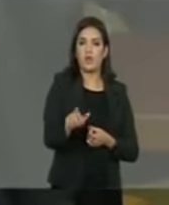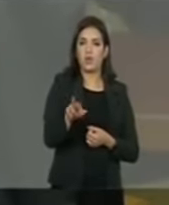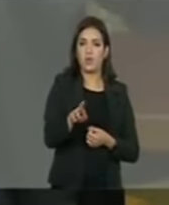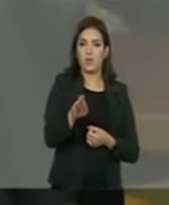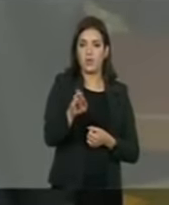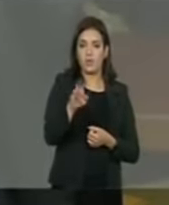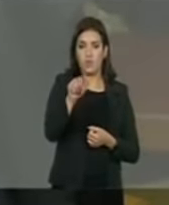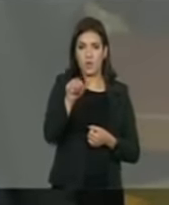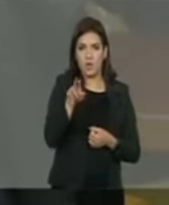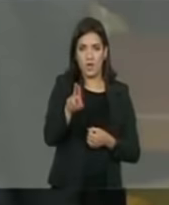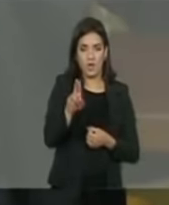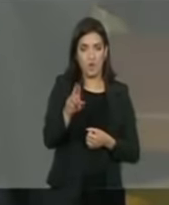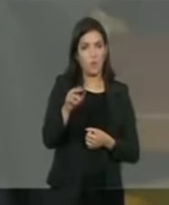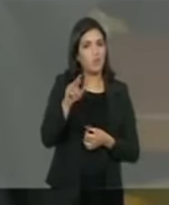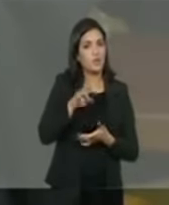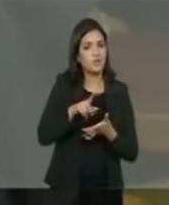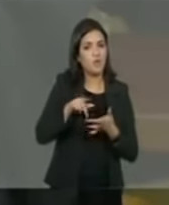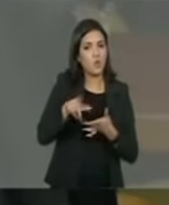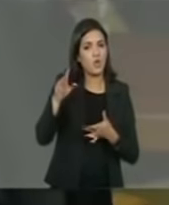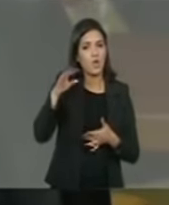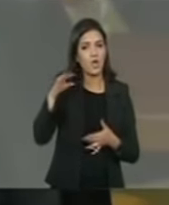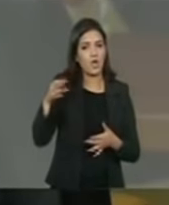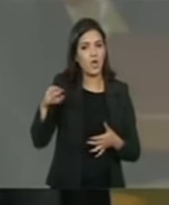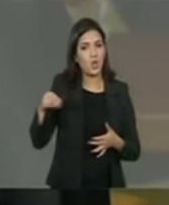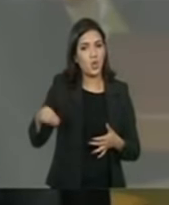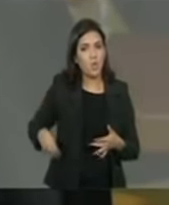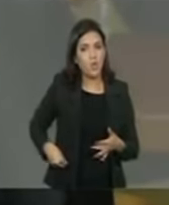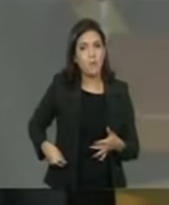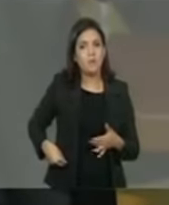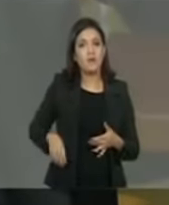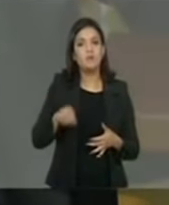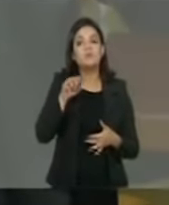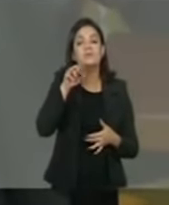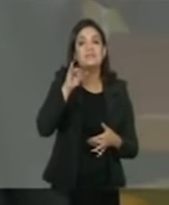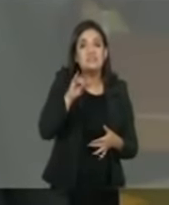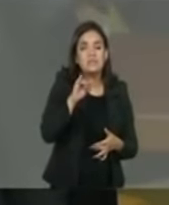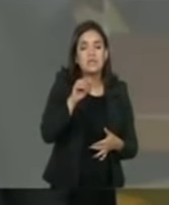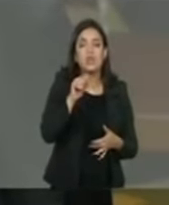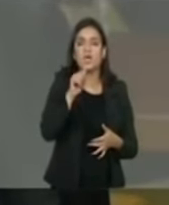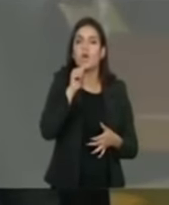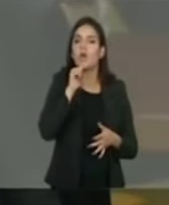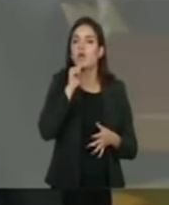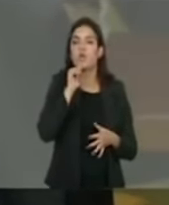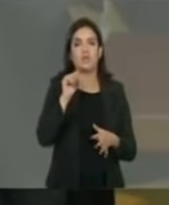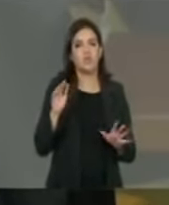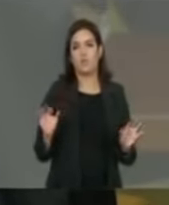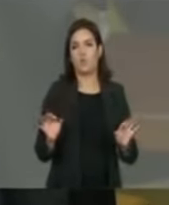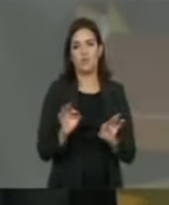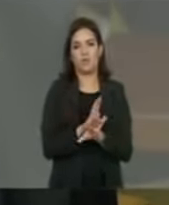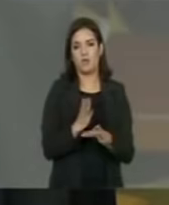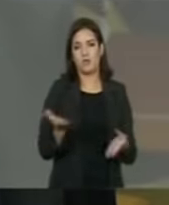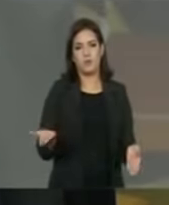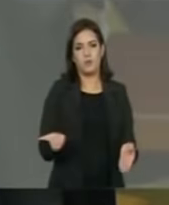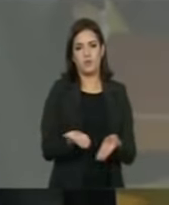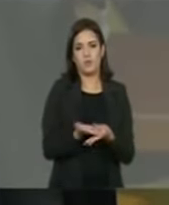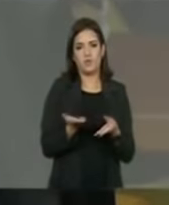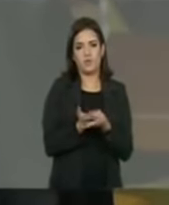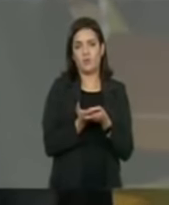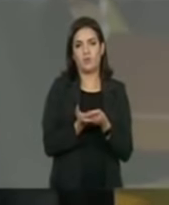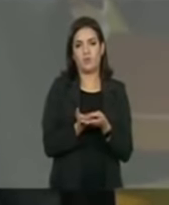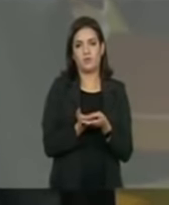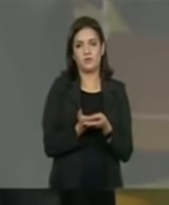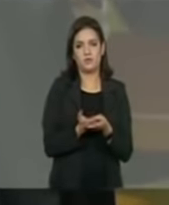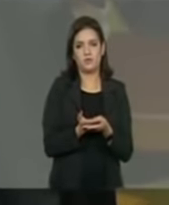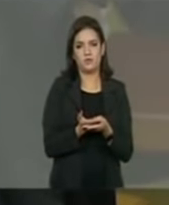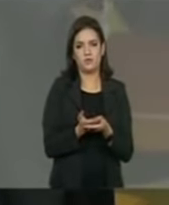não é considerado culpado sim no a a aconda definitiva até sidão até